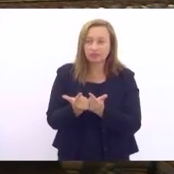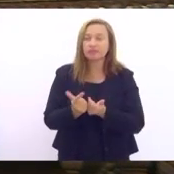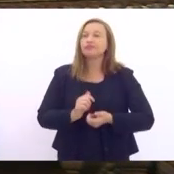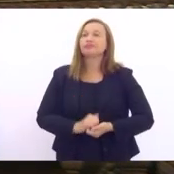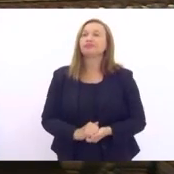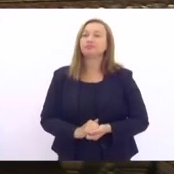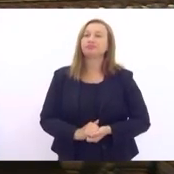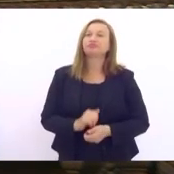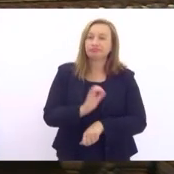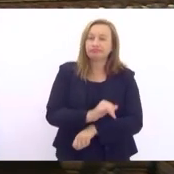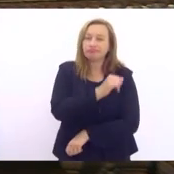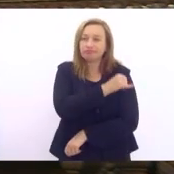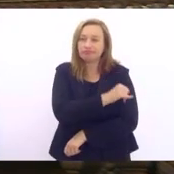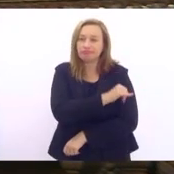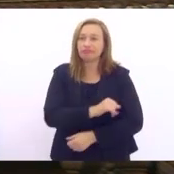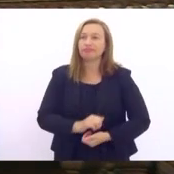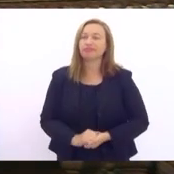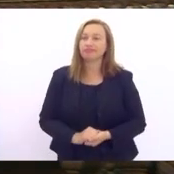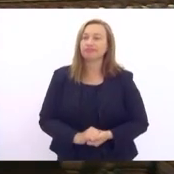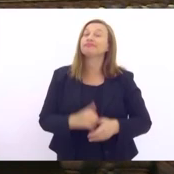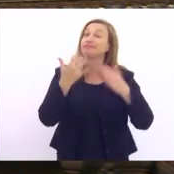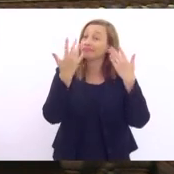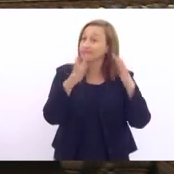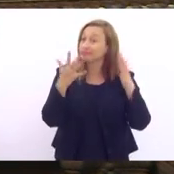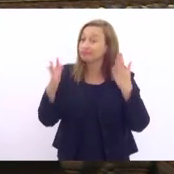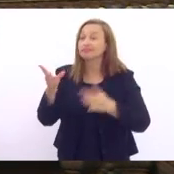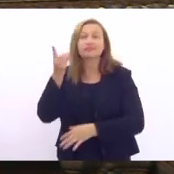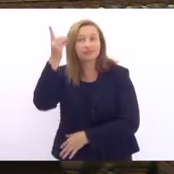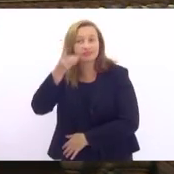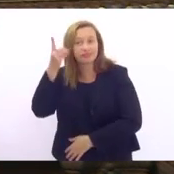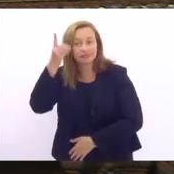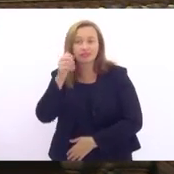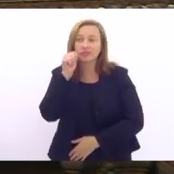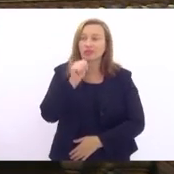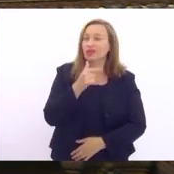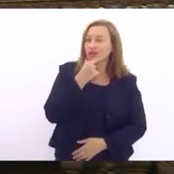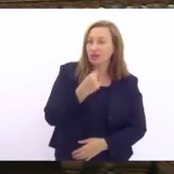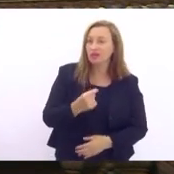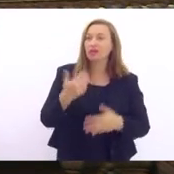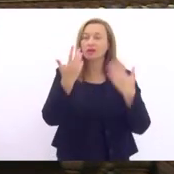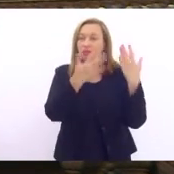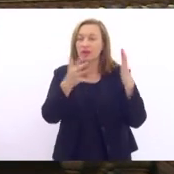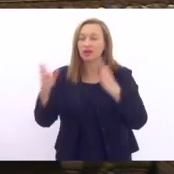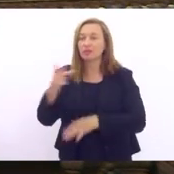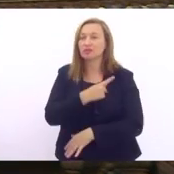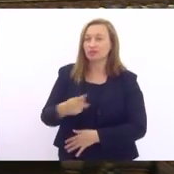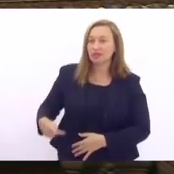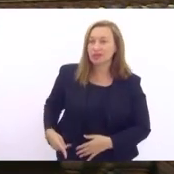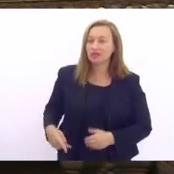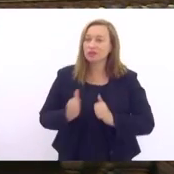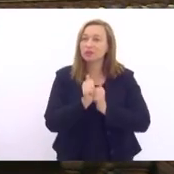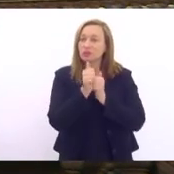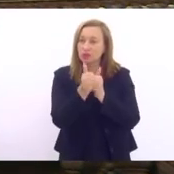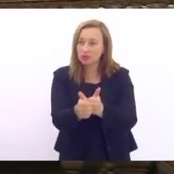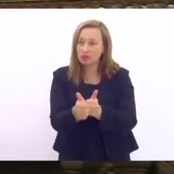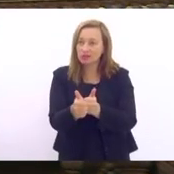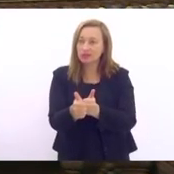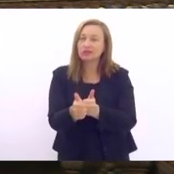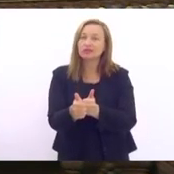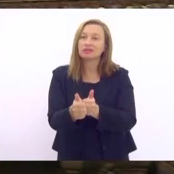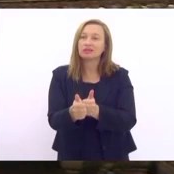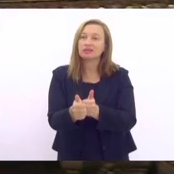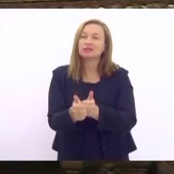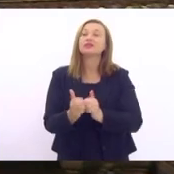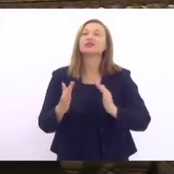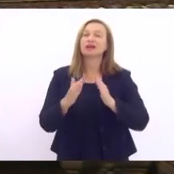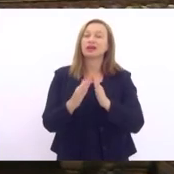Janeiro. Parabéns às deputadas e os deputados, parabéns ao presidente por conduzir essa Casa de Leis. Muito obrigada.